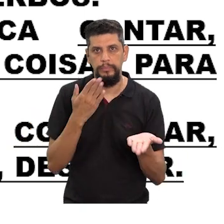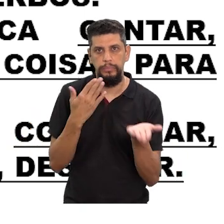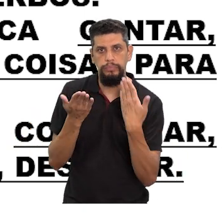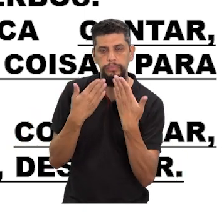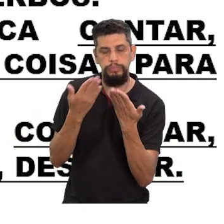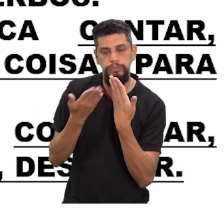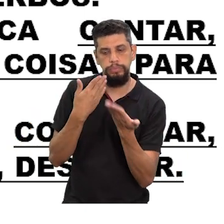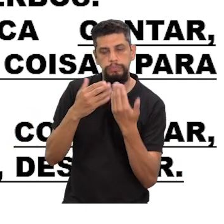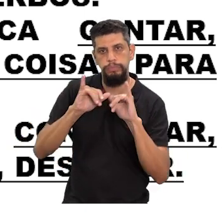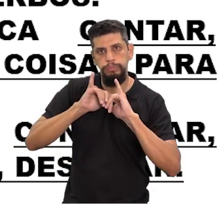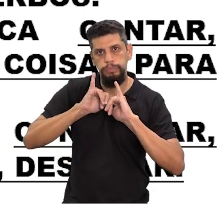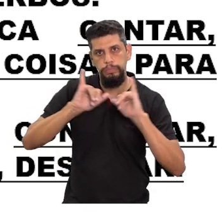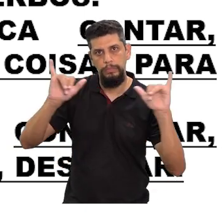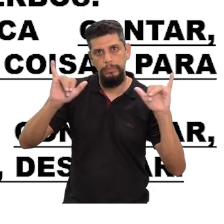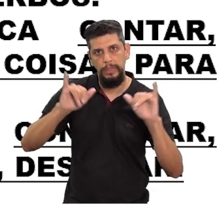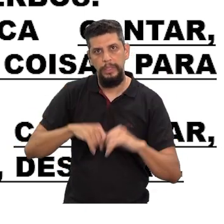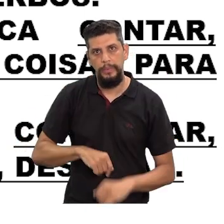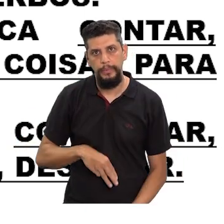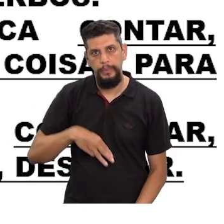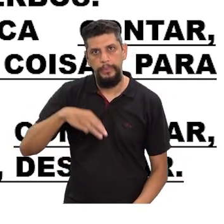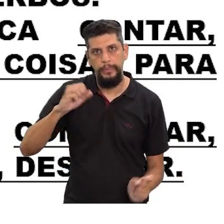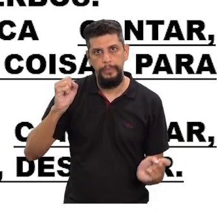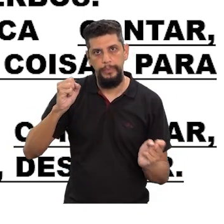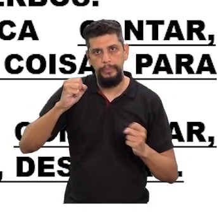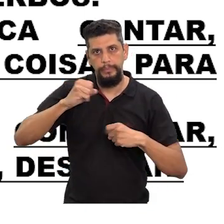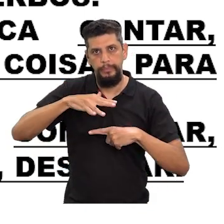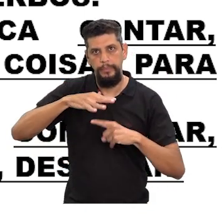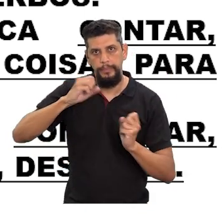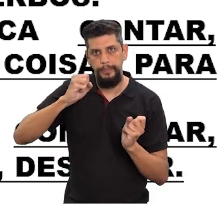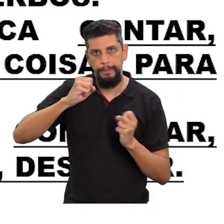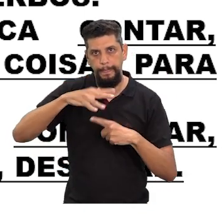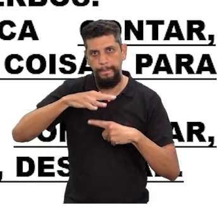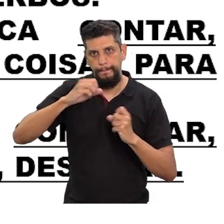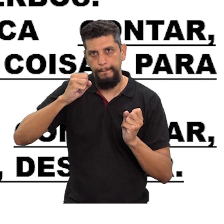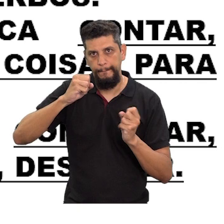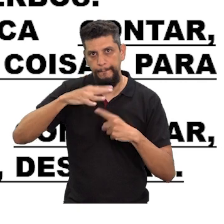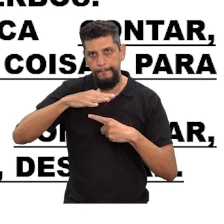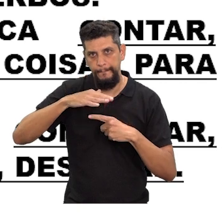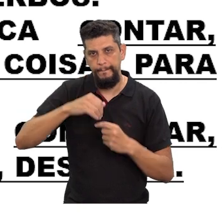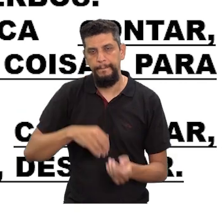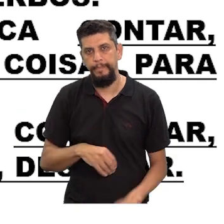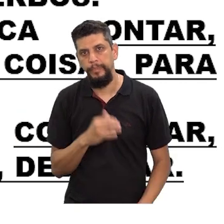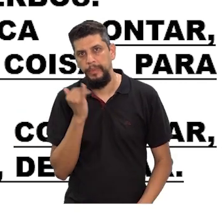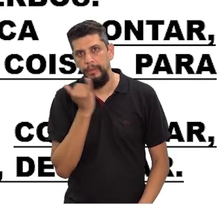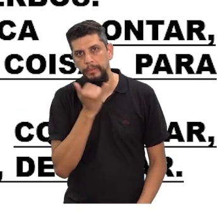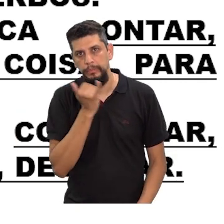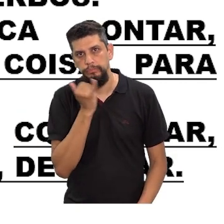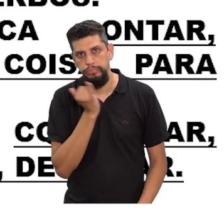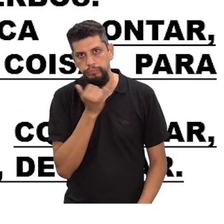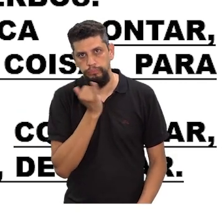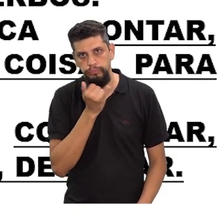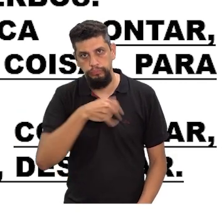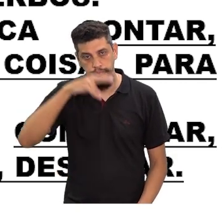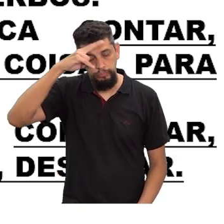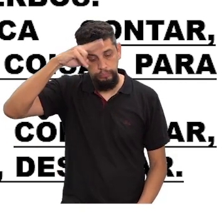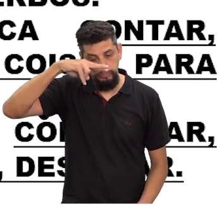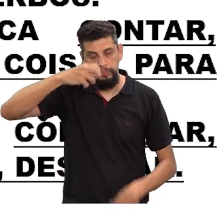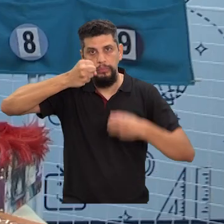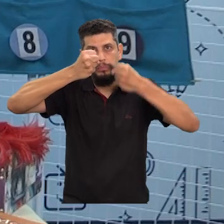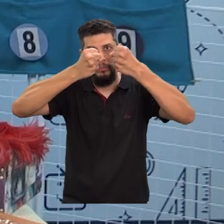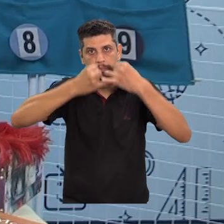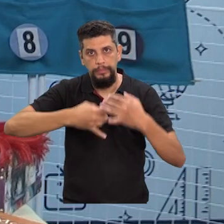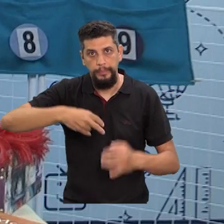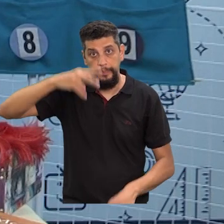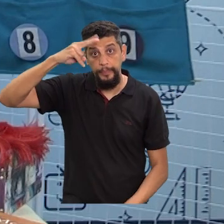conversar, contar, anunciar. Então, o mito ele vem totalmente da tradição oral, essa questão do ato de narrar, de falar, de contar, né?